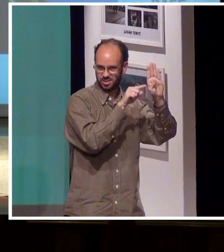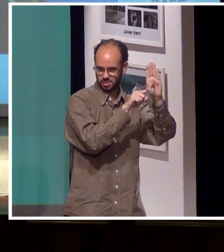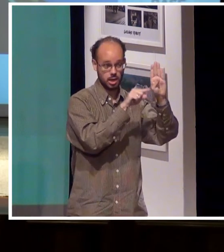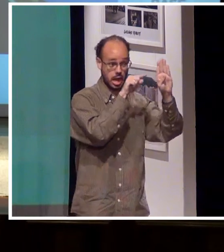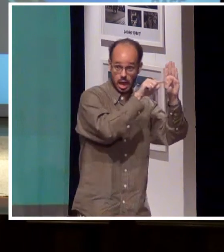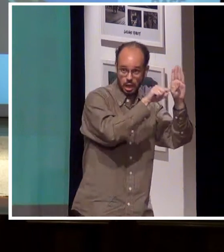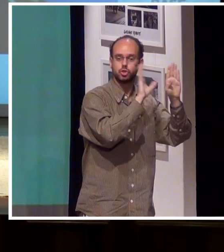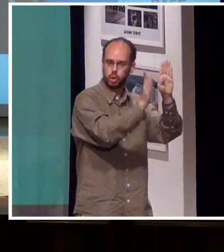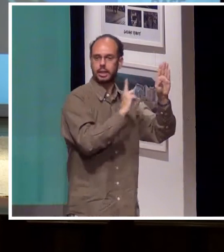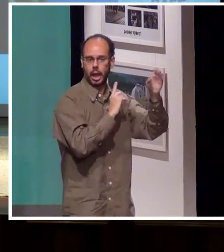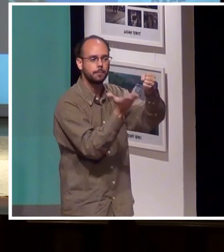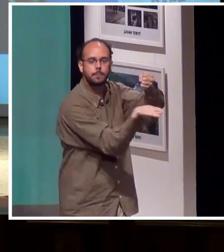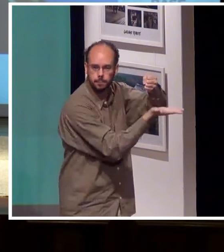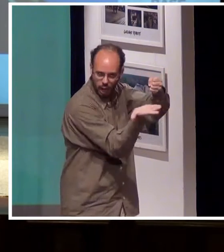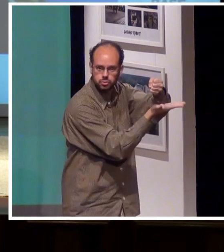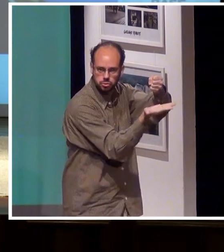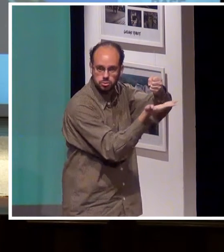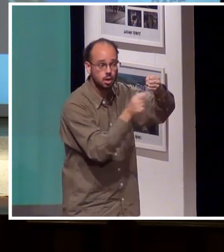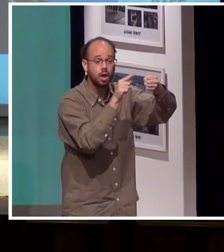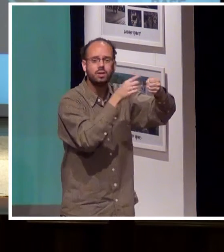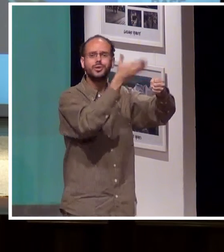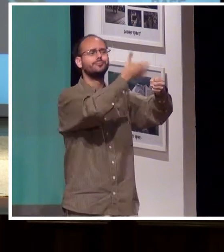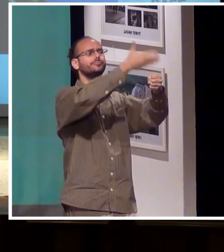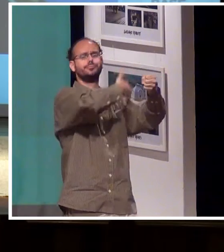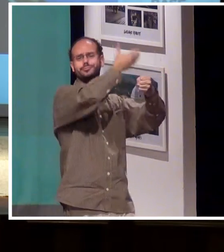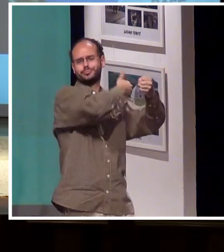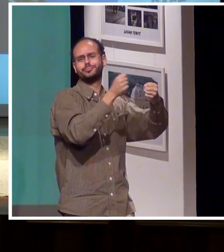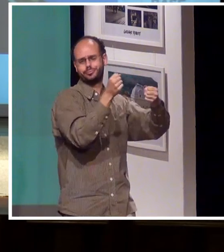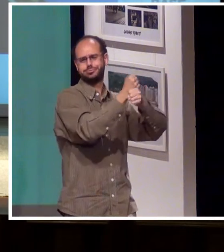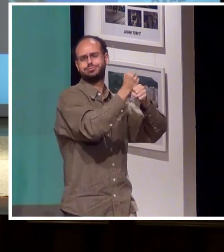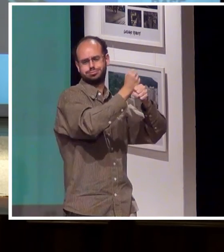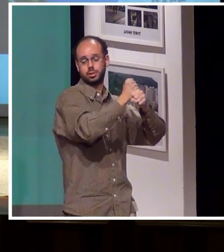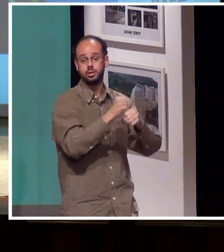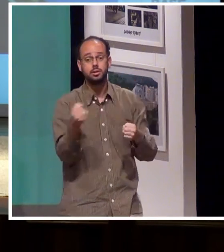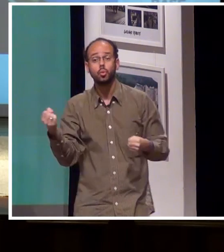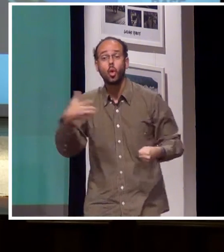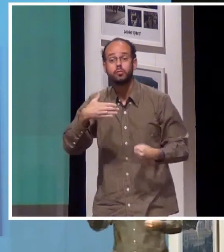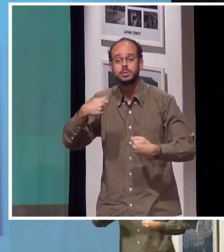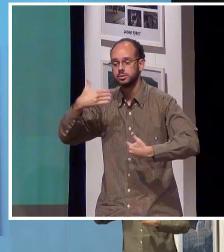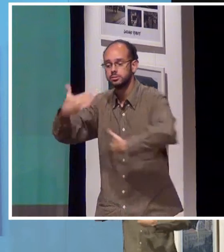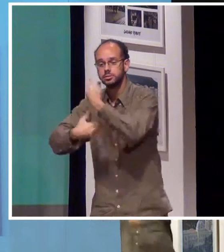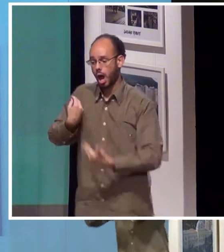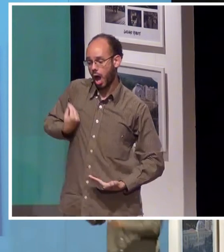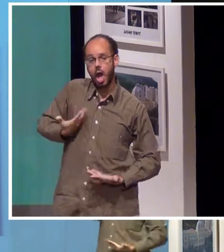A LDB, ela já dá um embasamento já